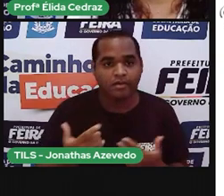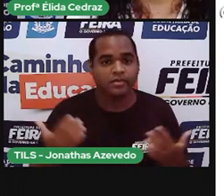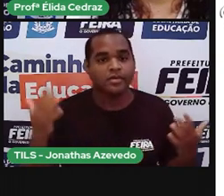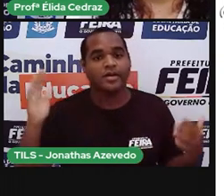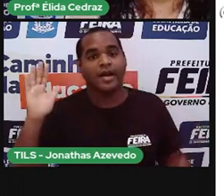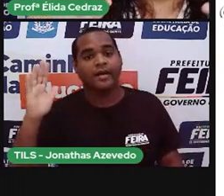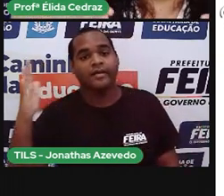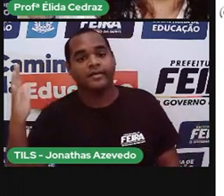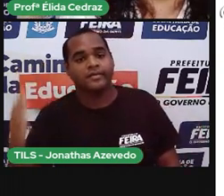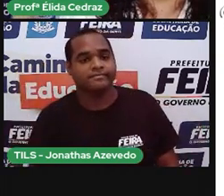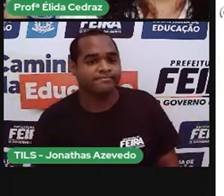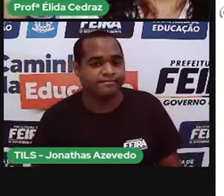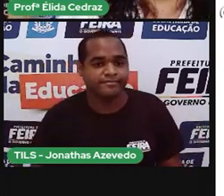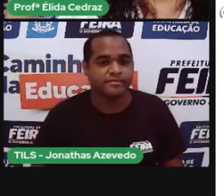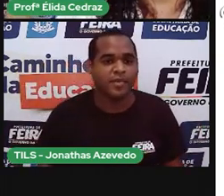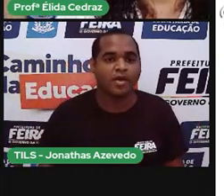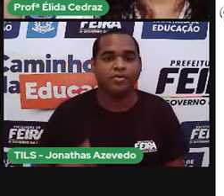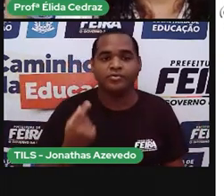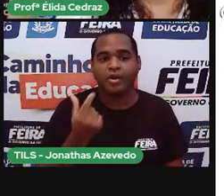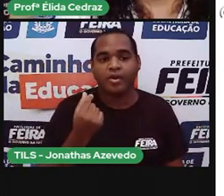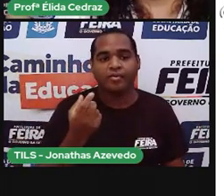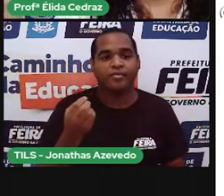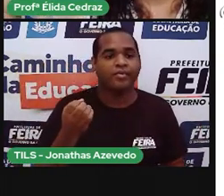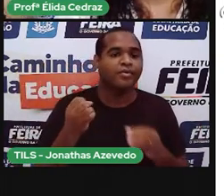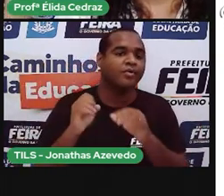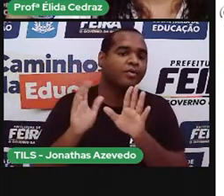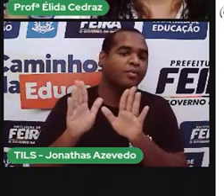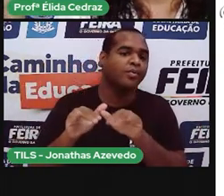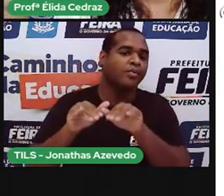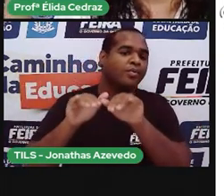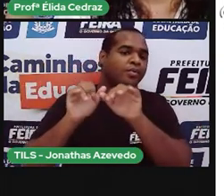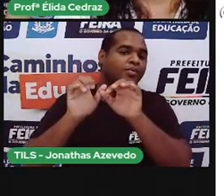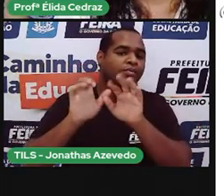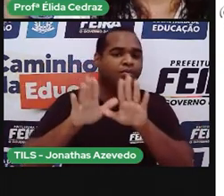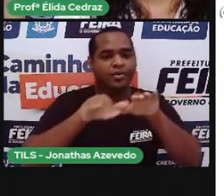cima. E o dinheiro com as asinhas, ó. O dinheiro, ó.